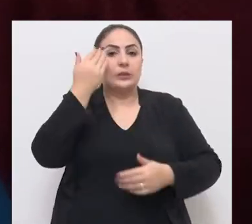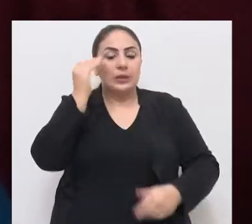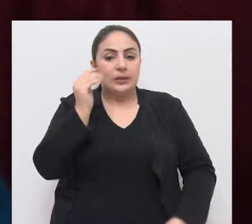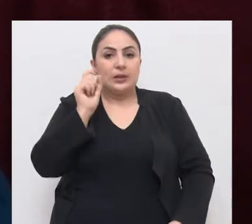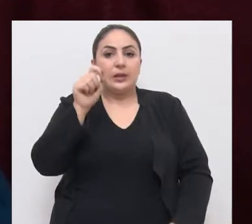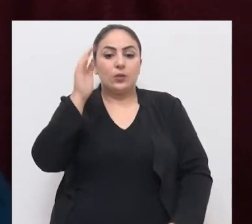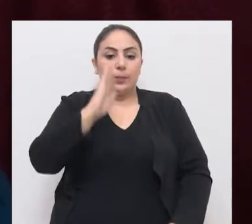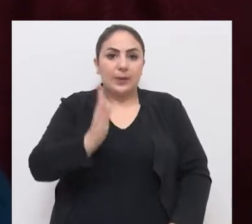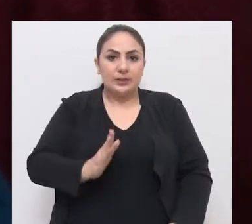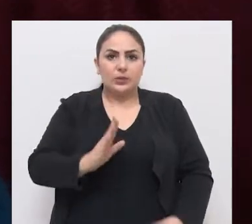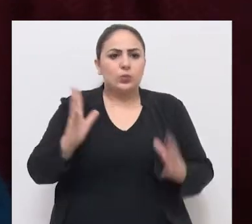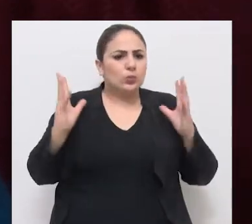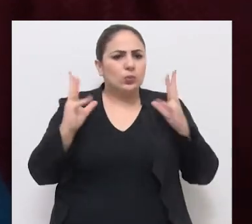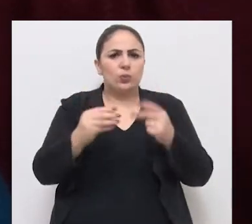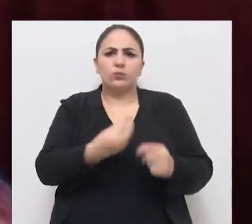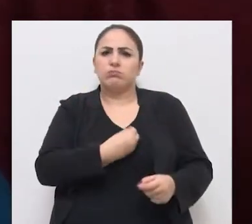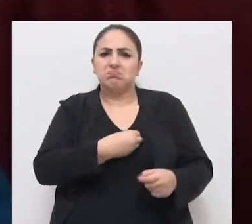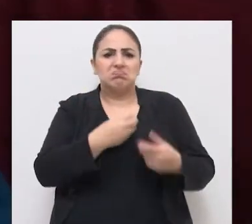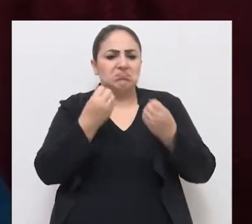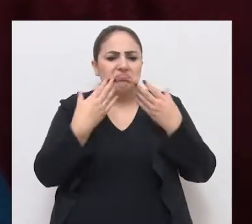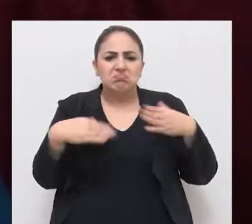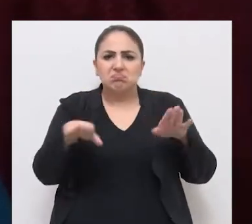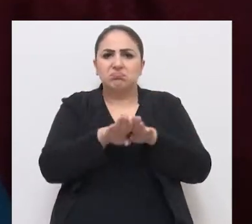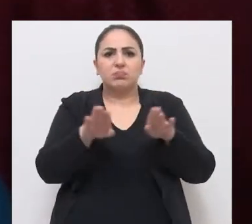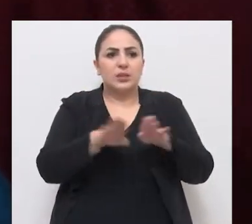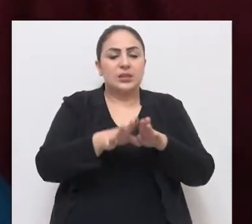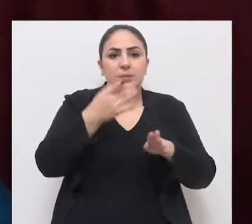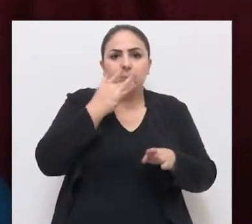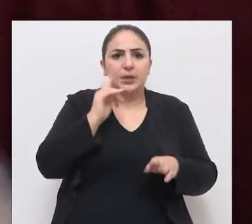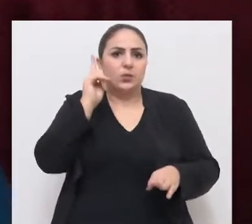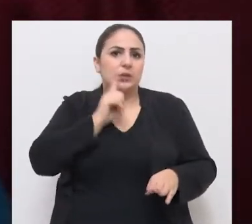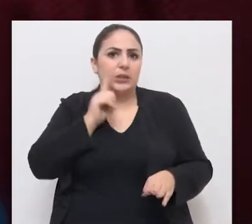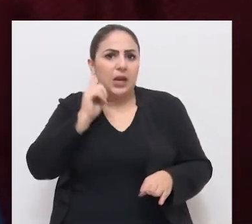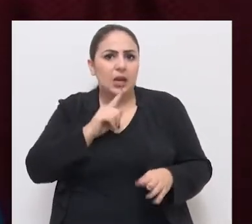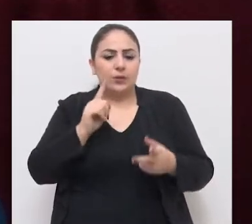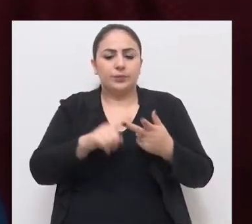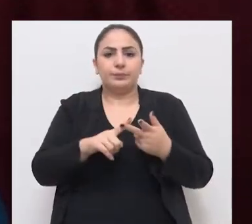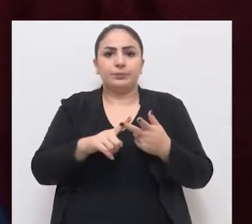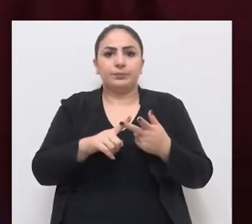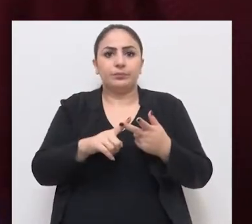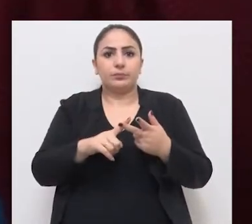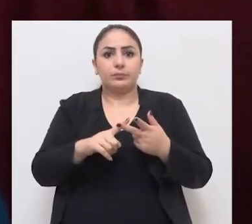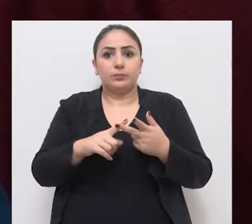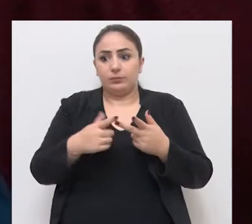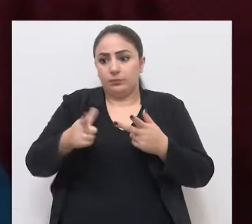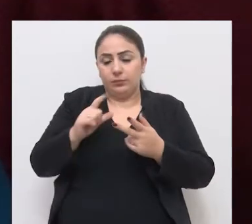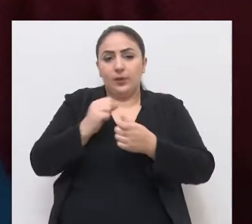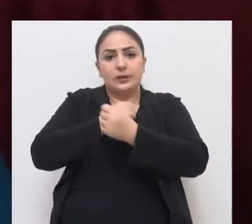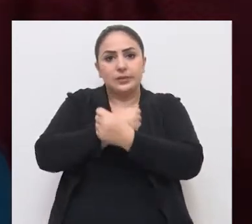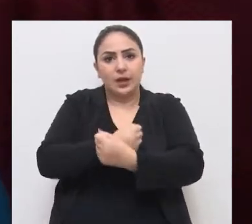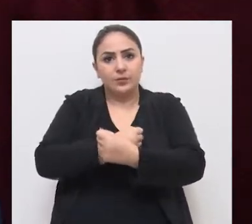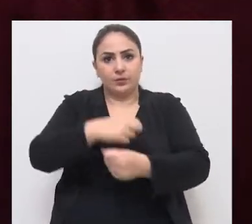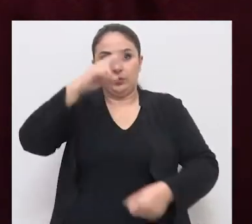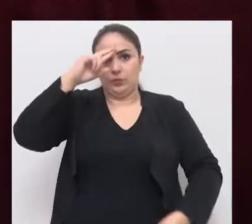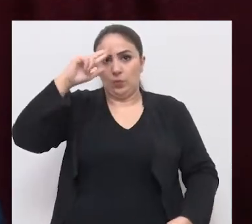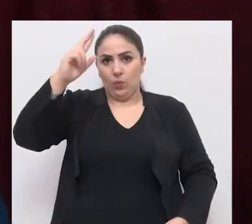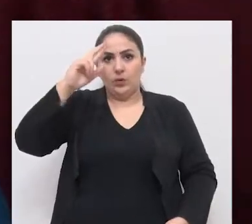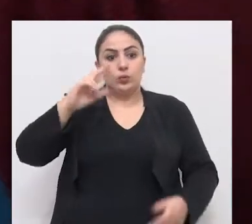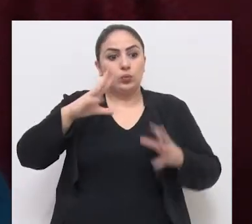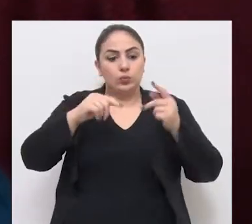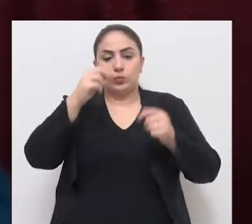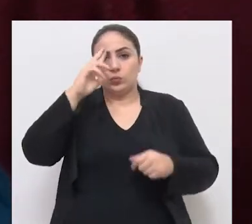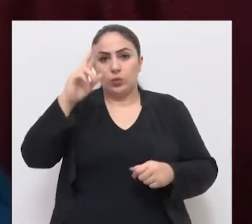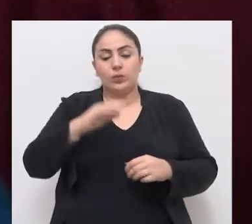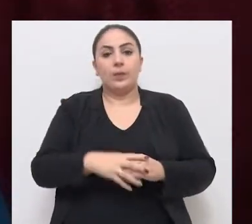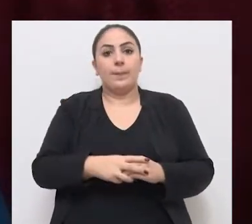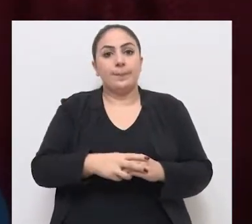se entendeu que no Brasil todos viviam harmoniosamente, pessoas brancas, pessoas negras, ex-escravizados e senhores, né, que eram